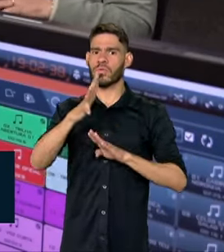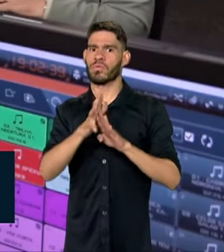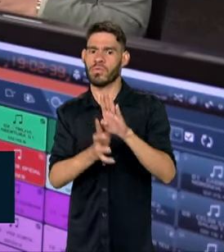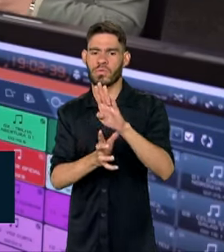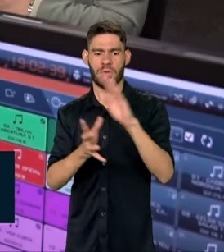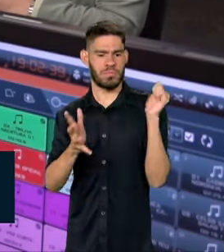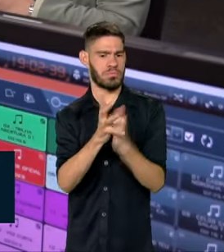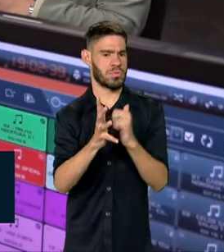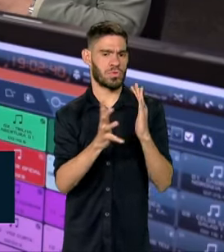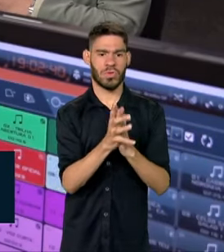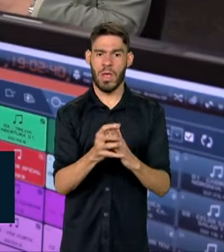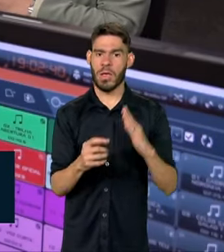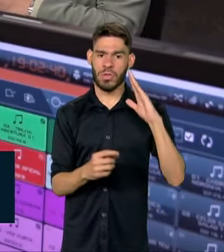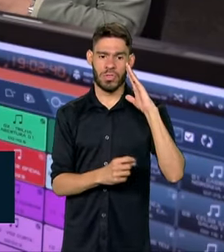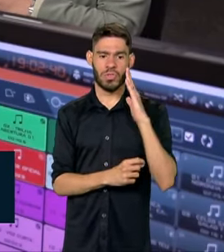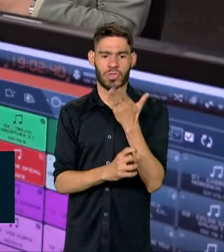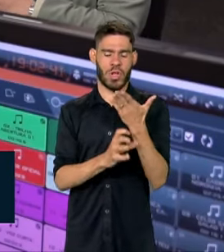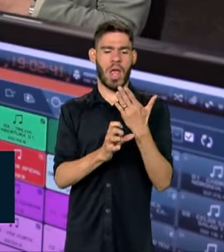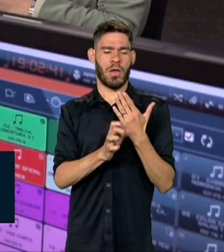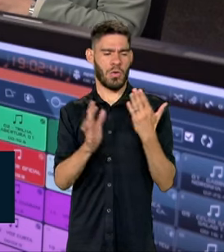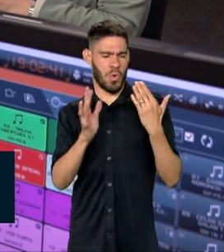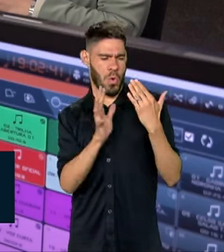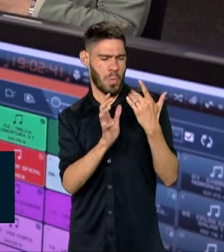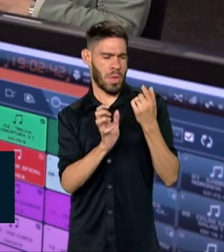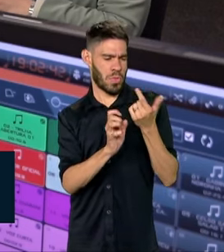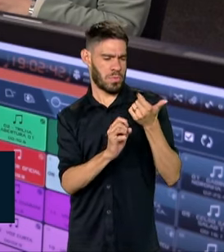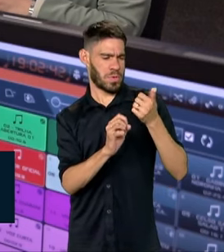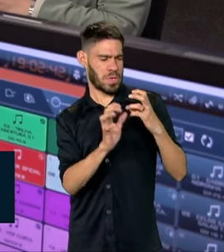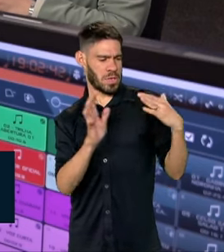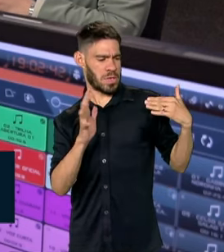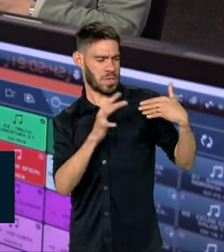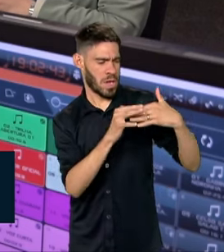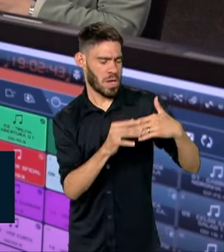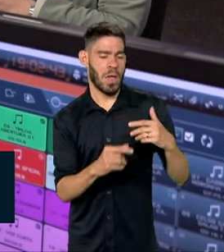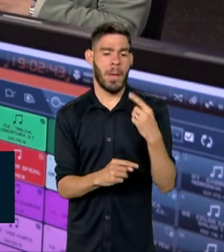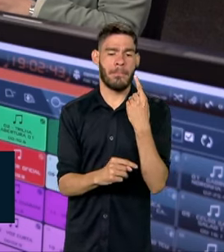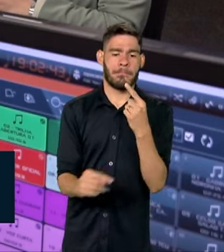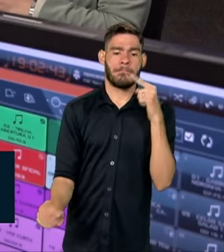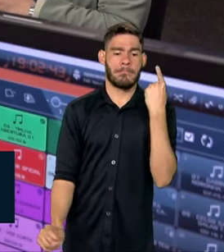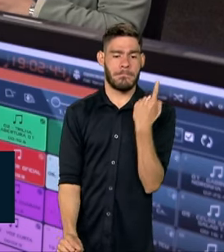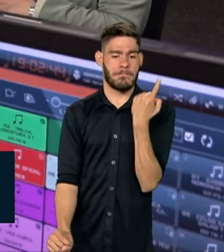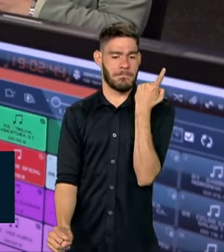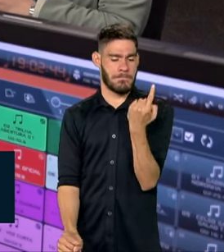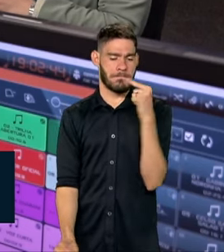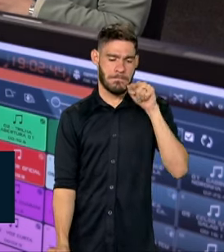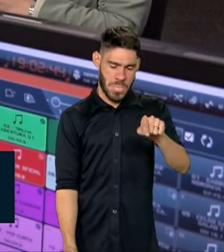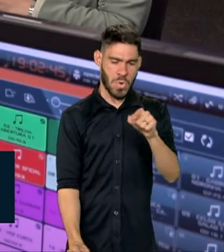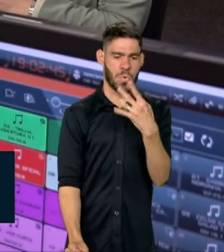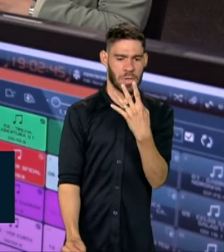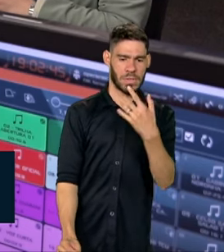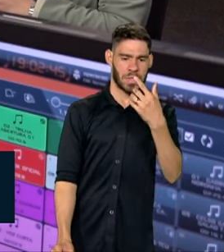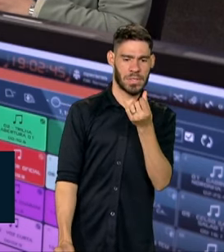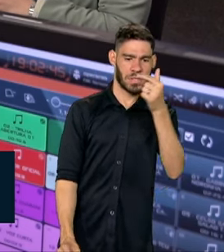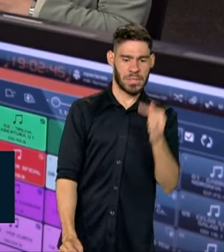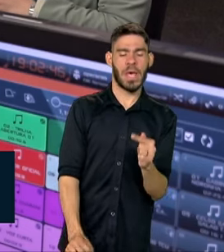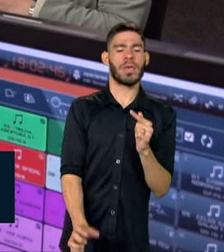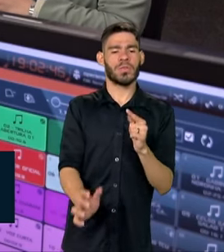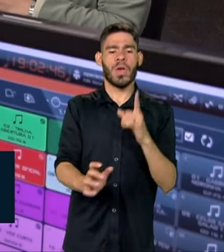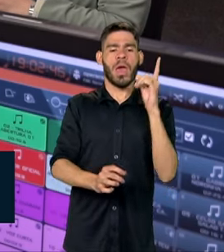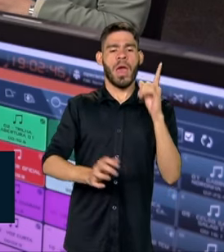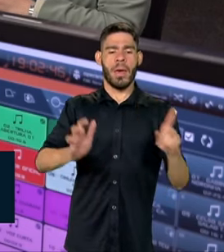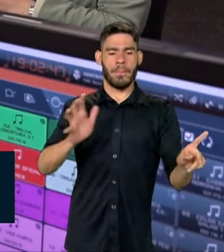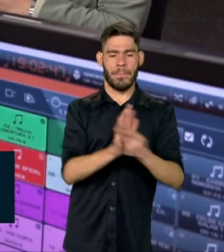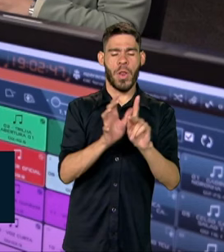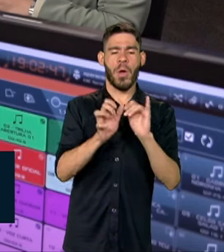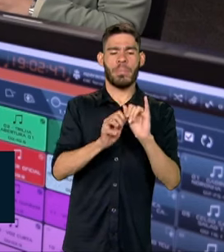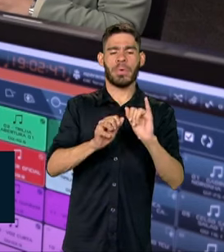já registrado desde 2015. Foram 1.467 casos, segundo o Anuário Brasileiro de